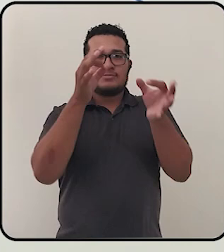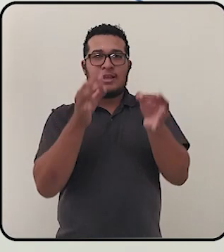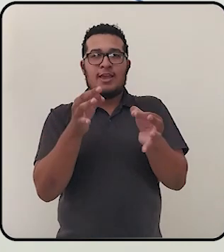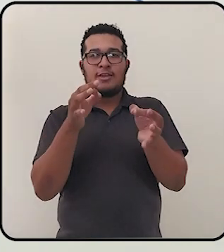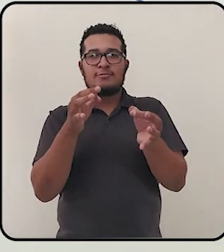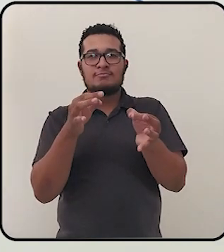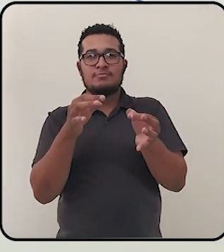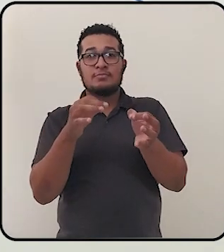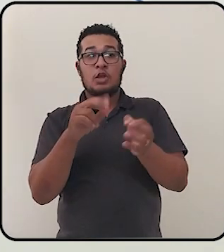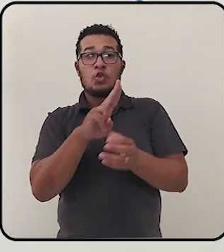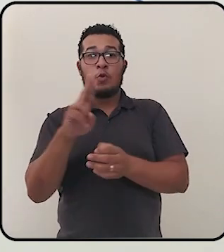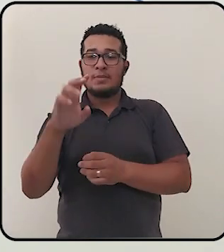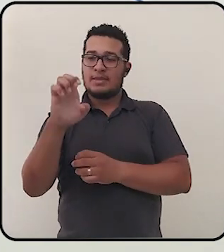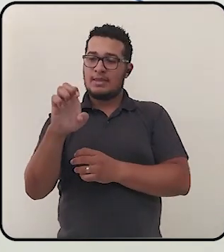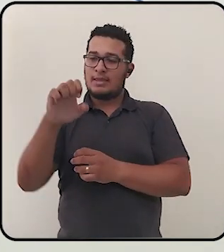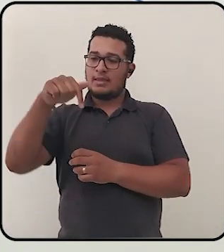Daí,